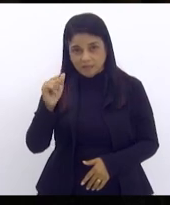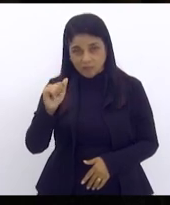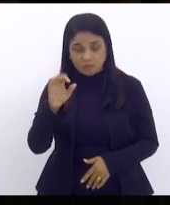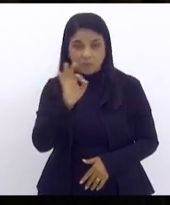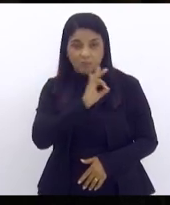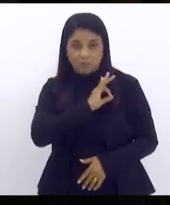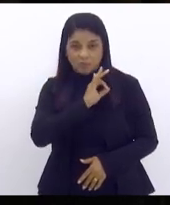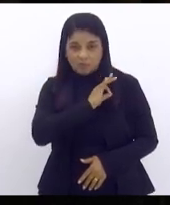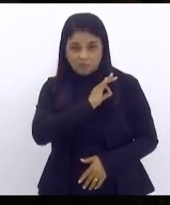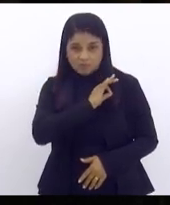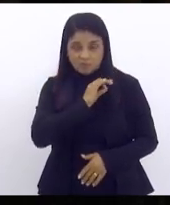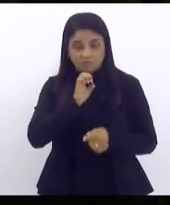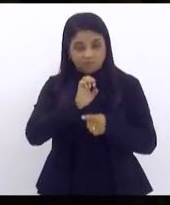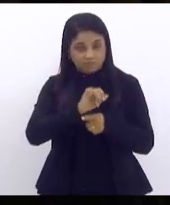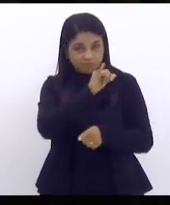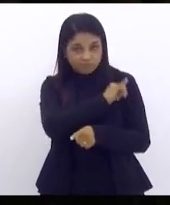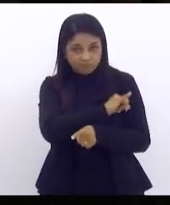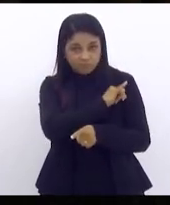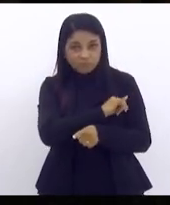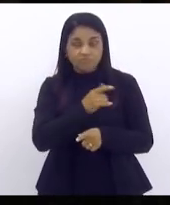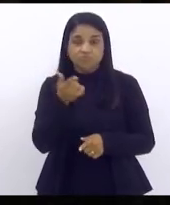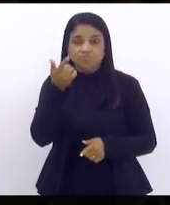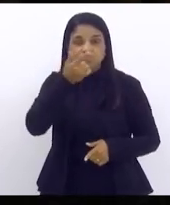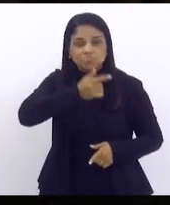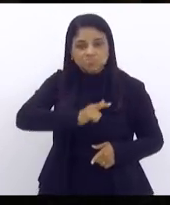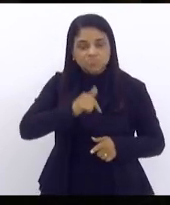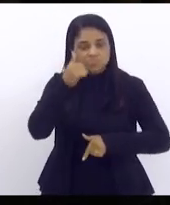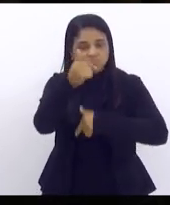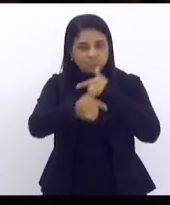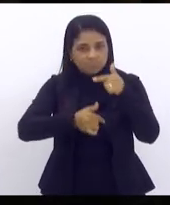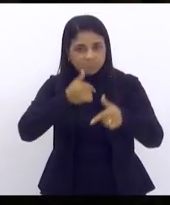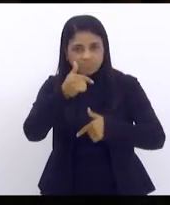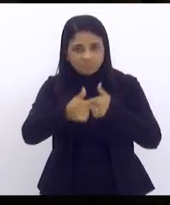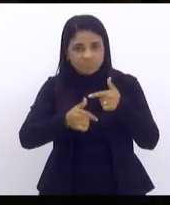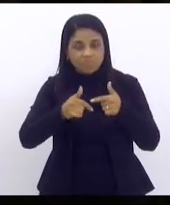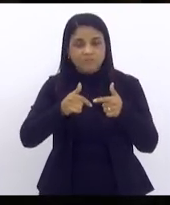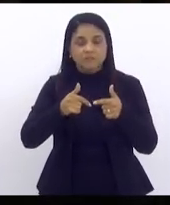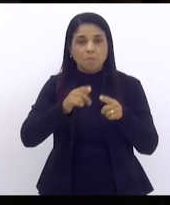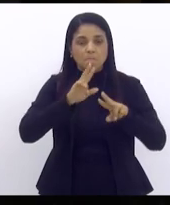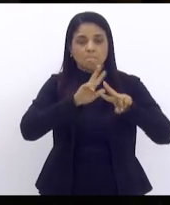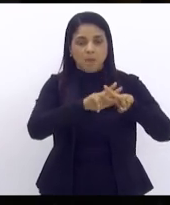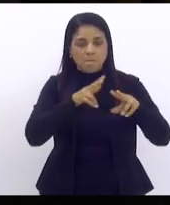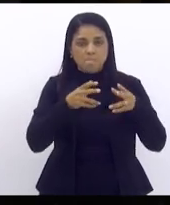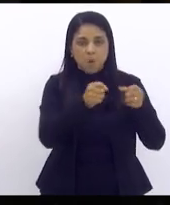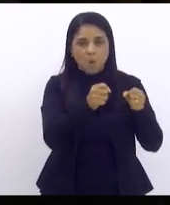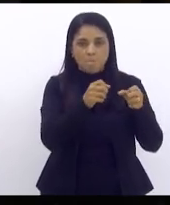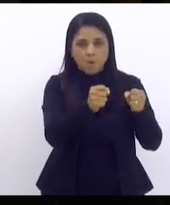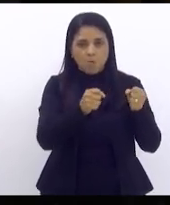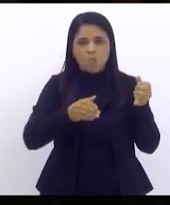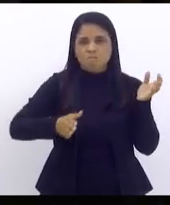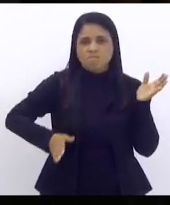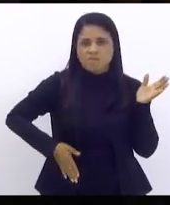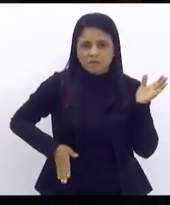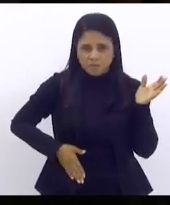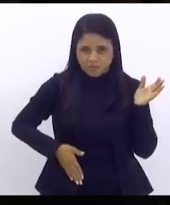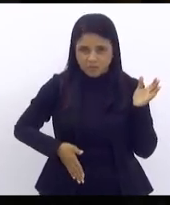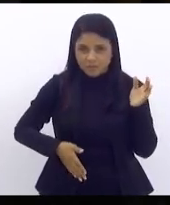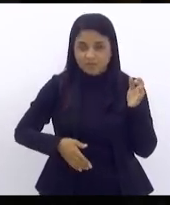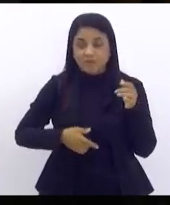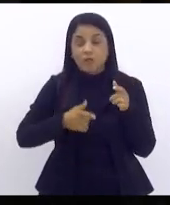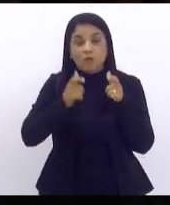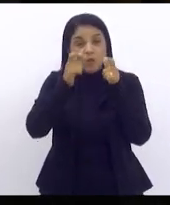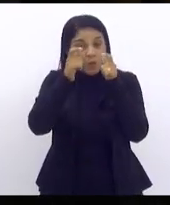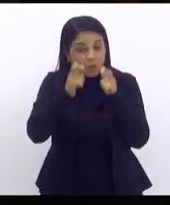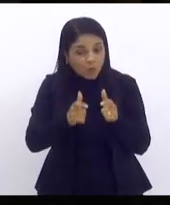tem retirado do nosso convívio milhares de marginais. Porque, insisto na tese, lugar